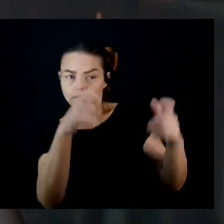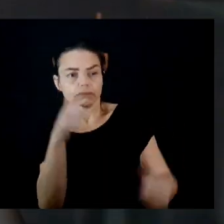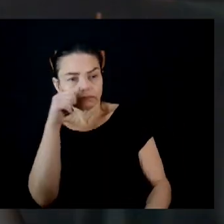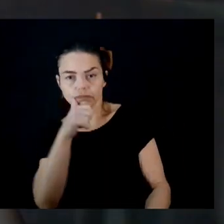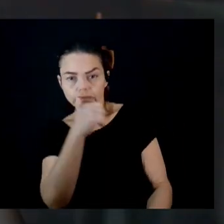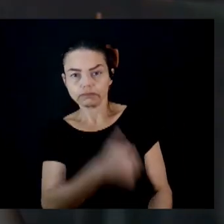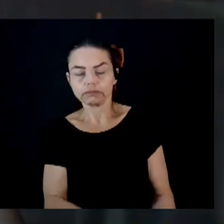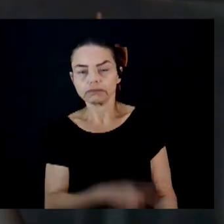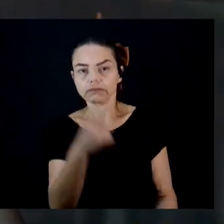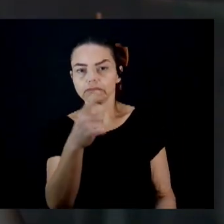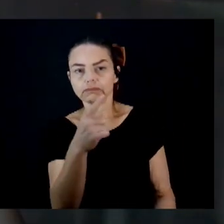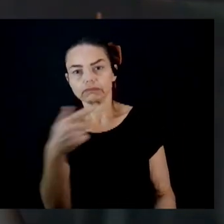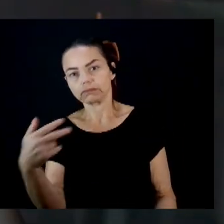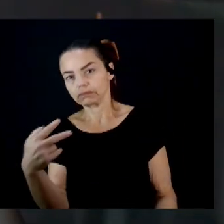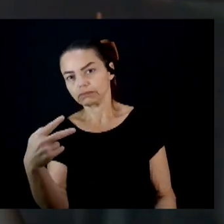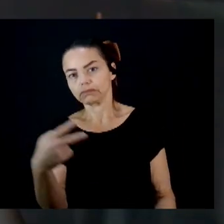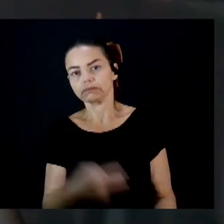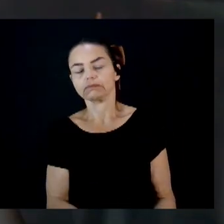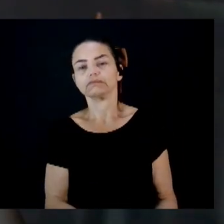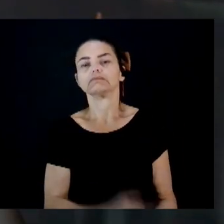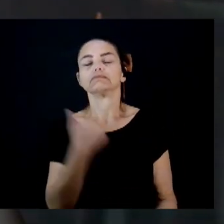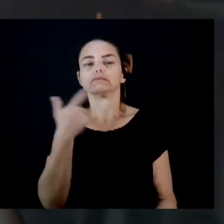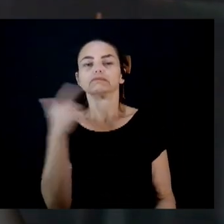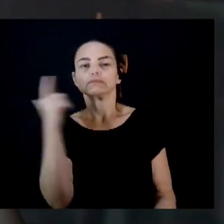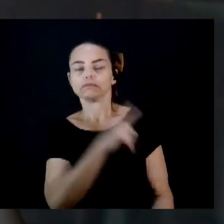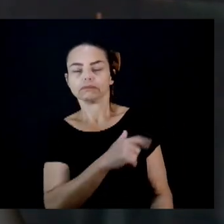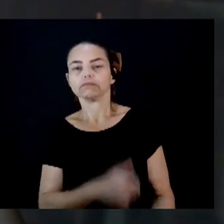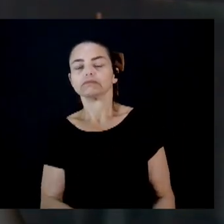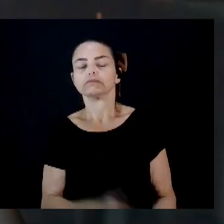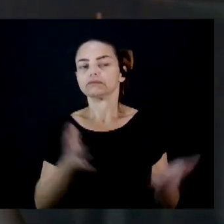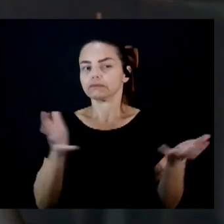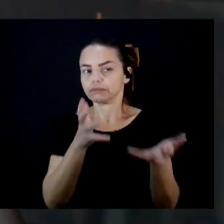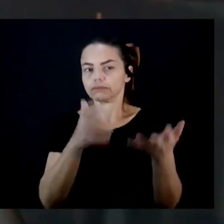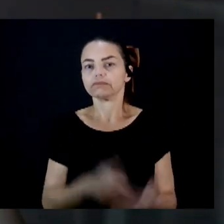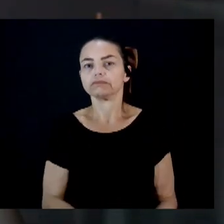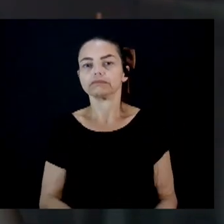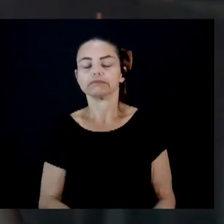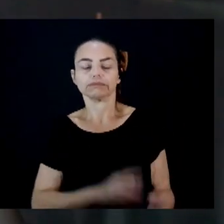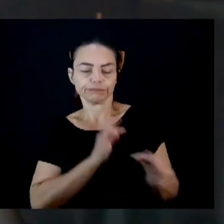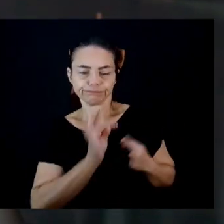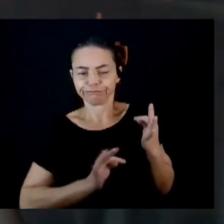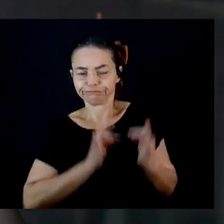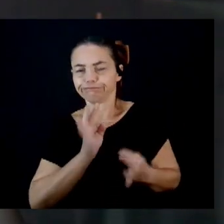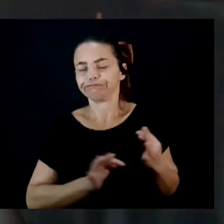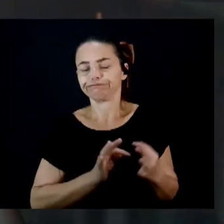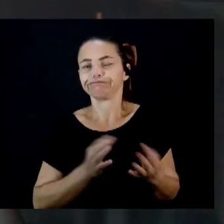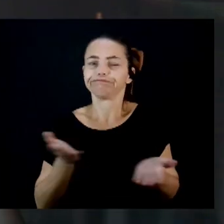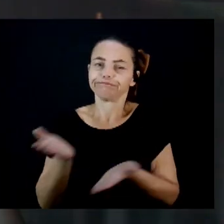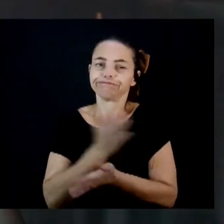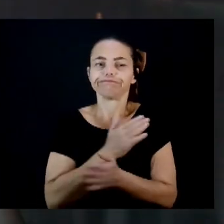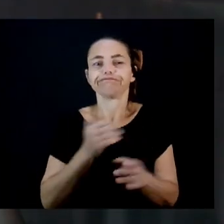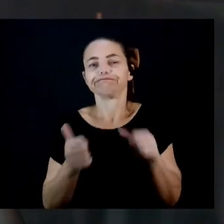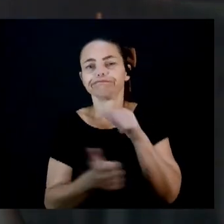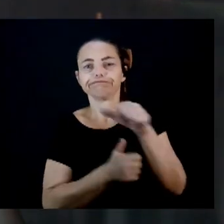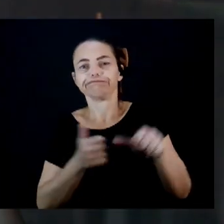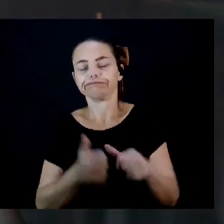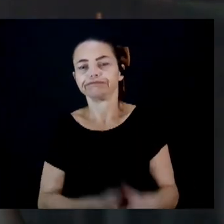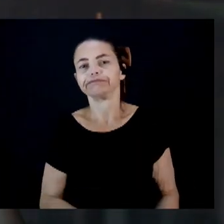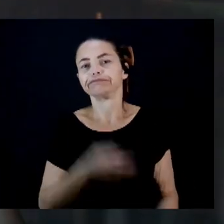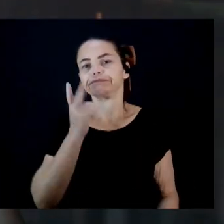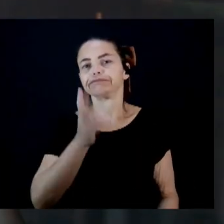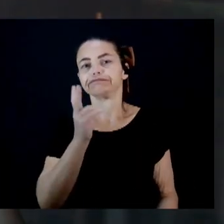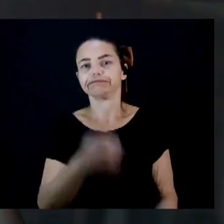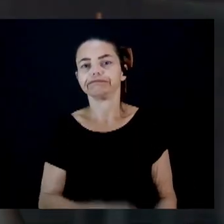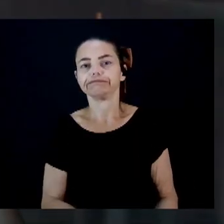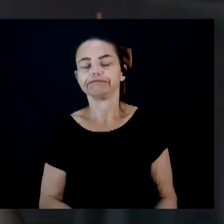a 2? Né? Como que ela vai conseguir colaborar e haver, de fato, essa troca, né? Então, toda vez que a gente for falar